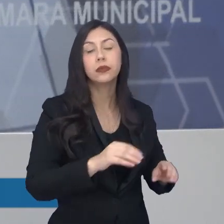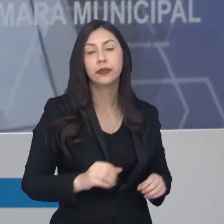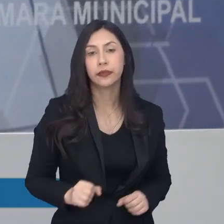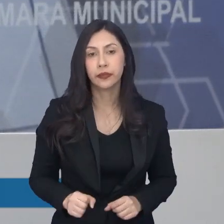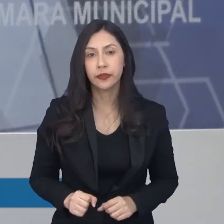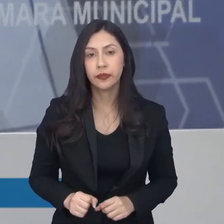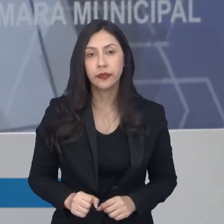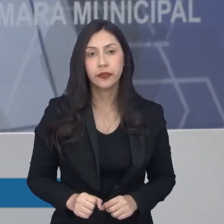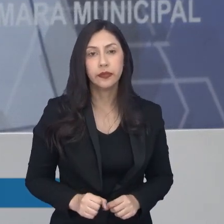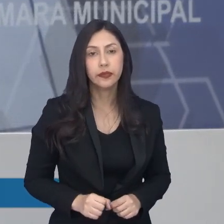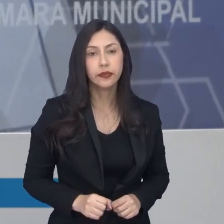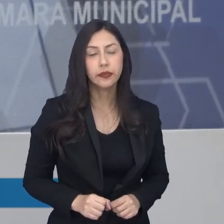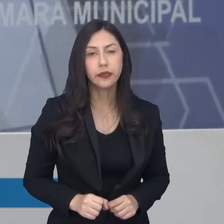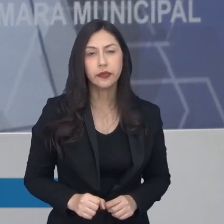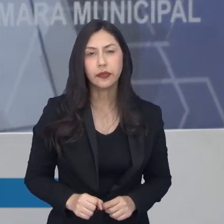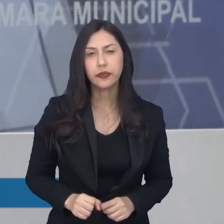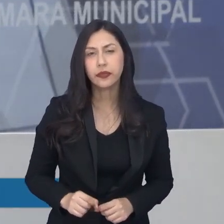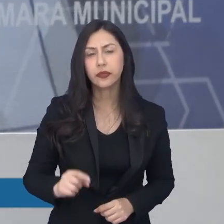hoje.